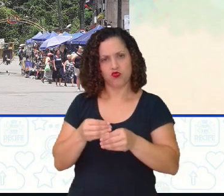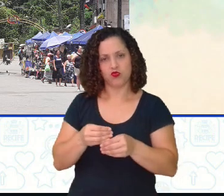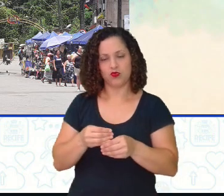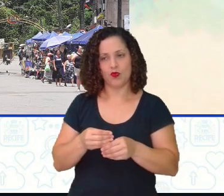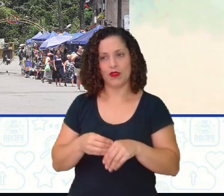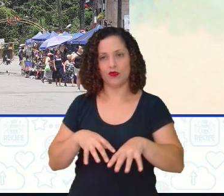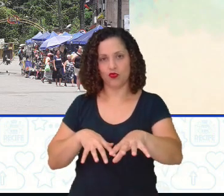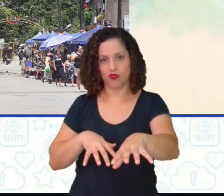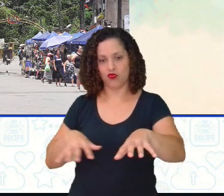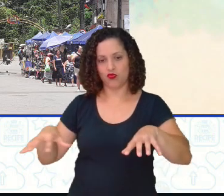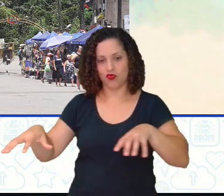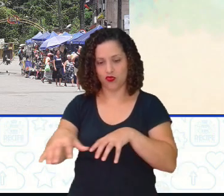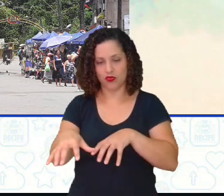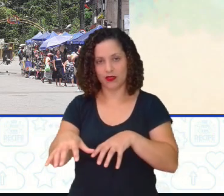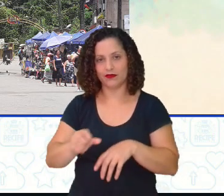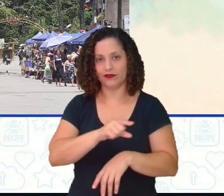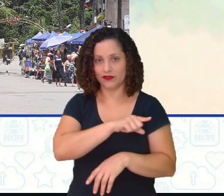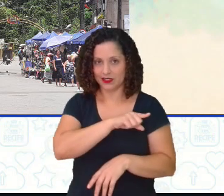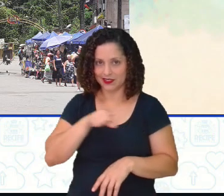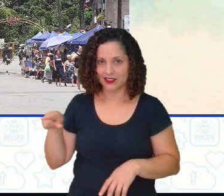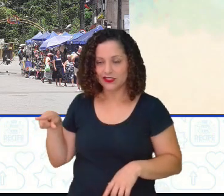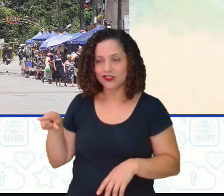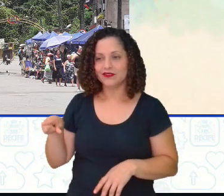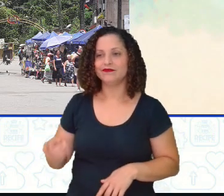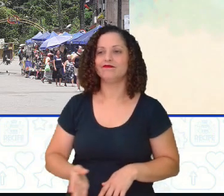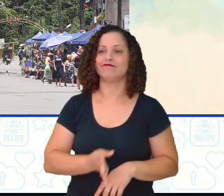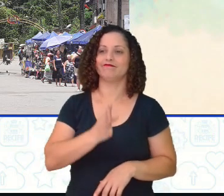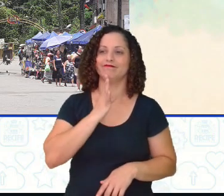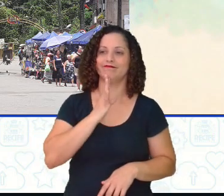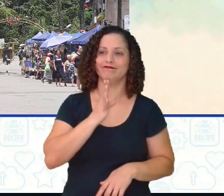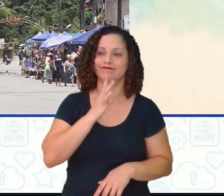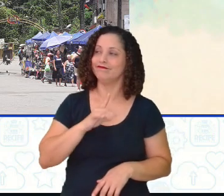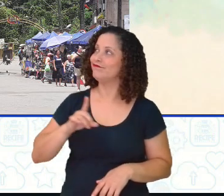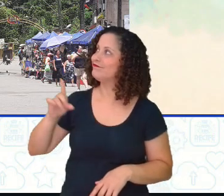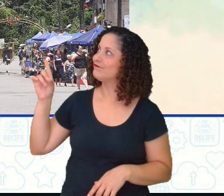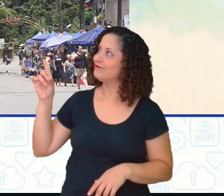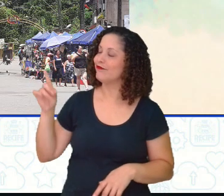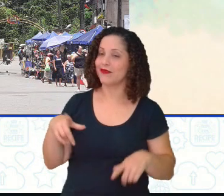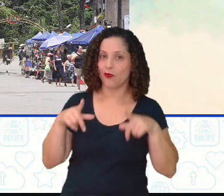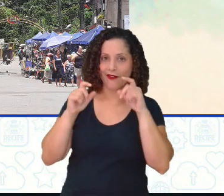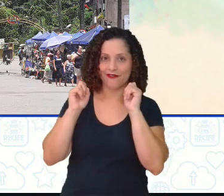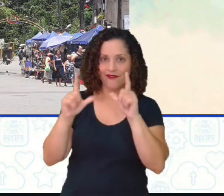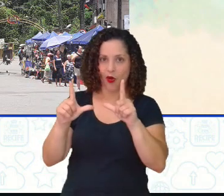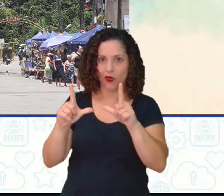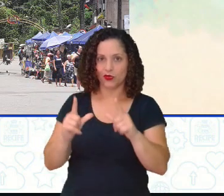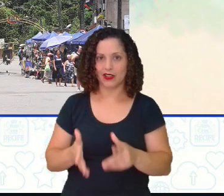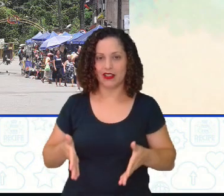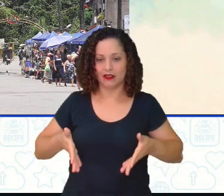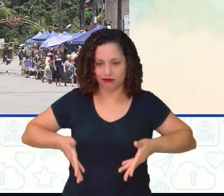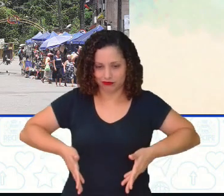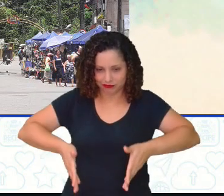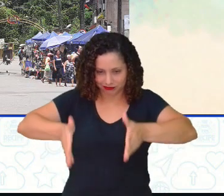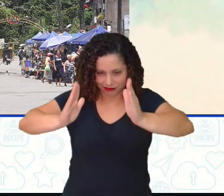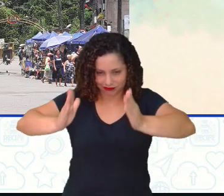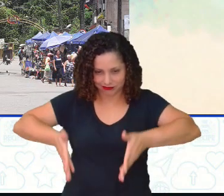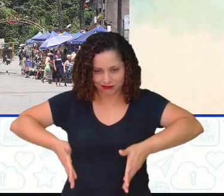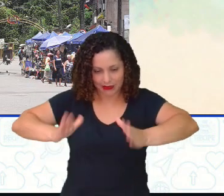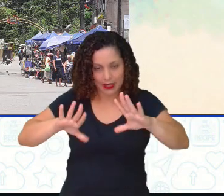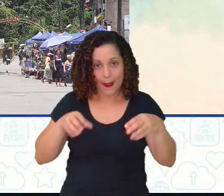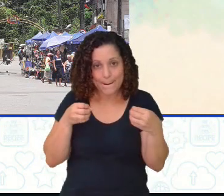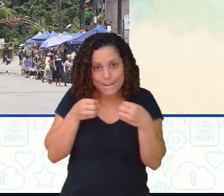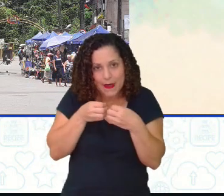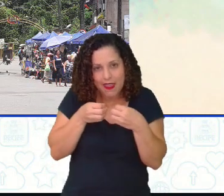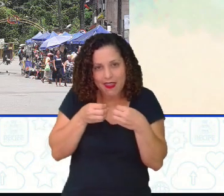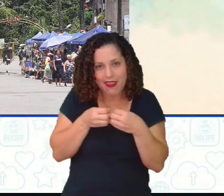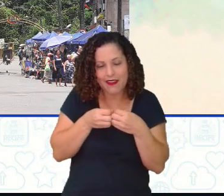eu acredito que muitos de vocês, eu até coloquei também uma foto da entrada aí do Horto de Dois Irmãos, para você ver que é bem